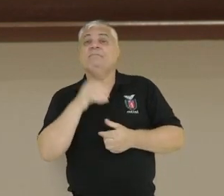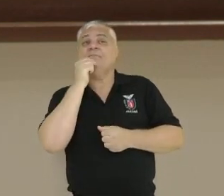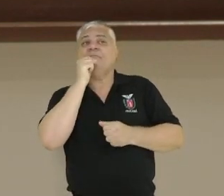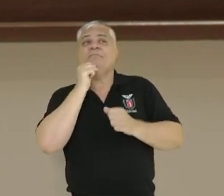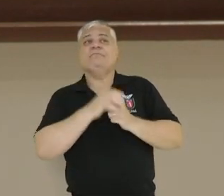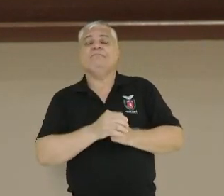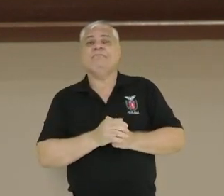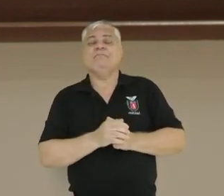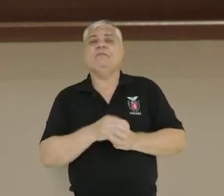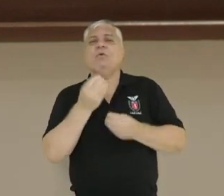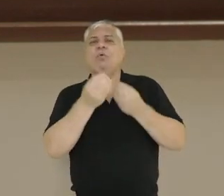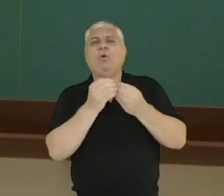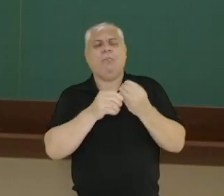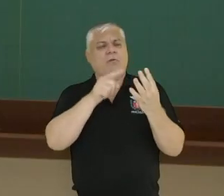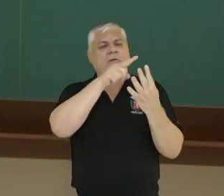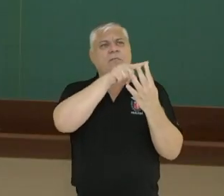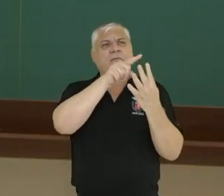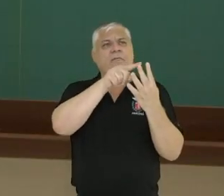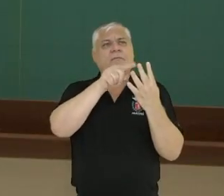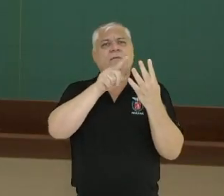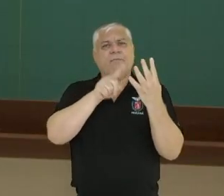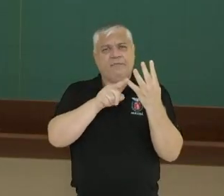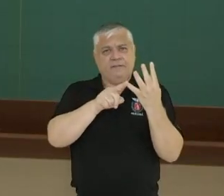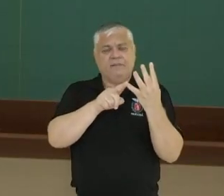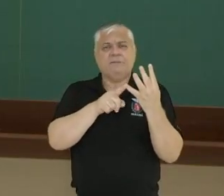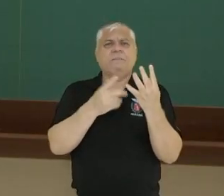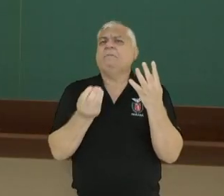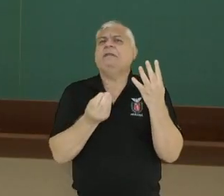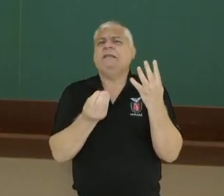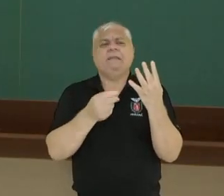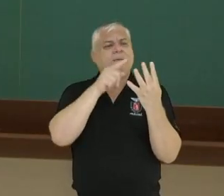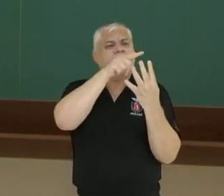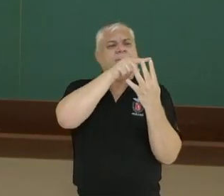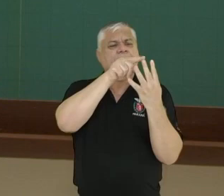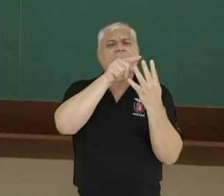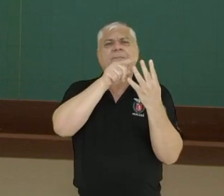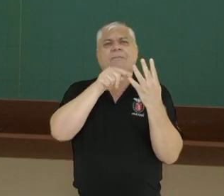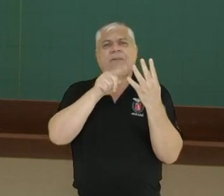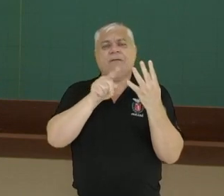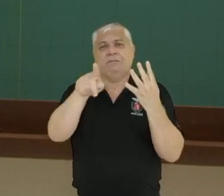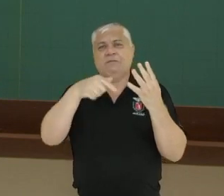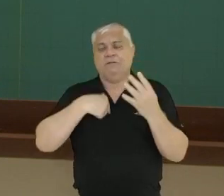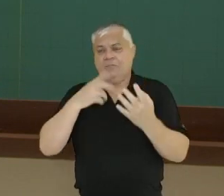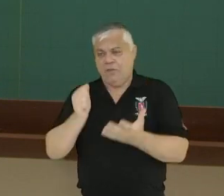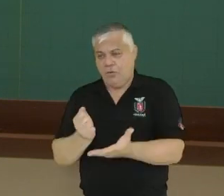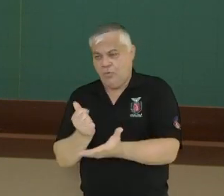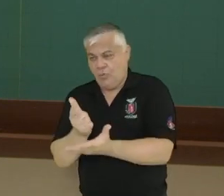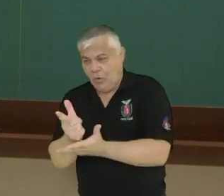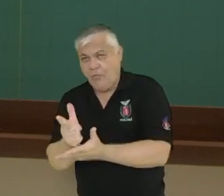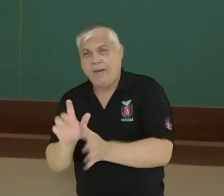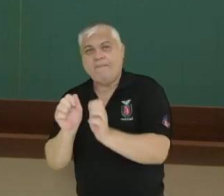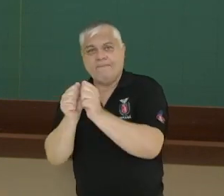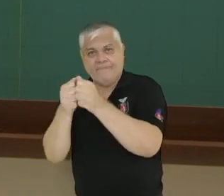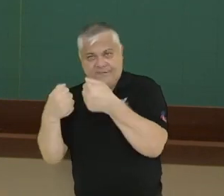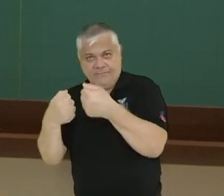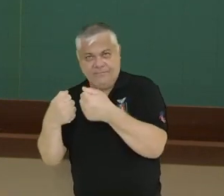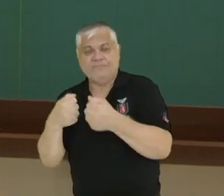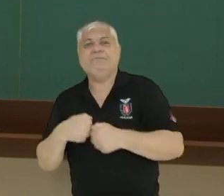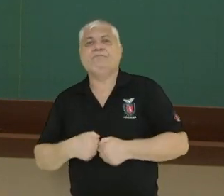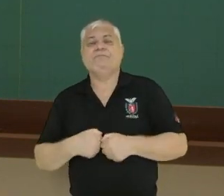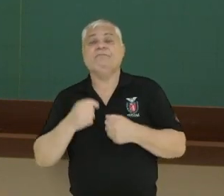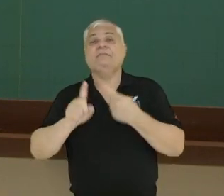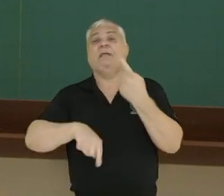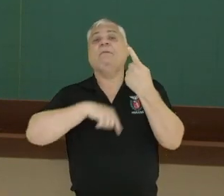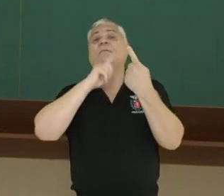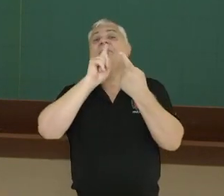ver a cadeia produtiva. Então, para que você consuma uma mercadoria final, havia todo